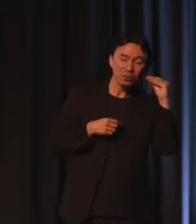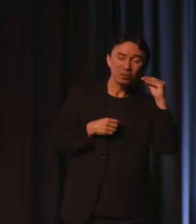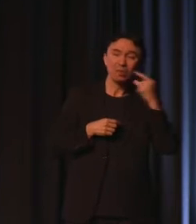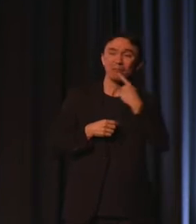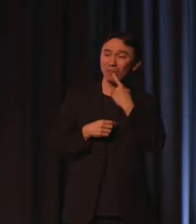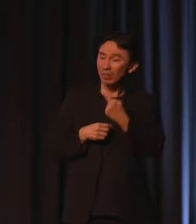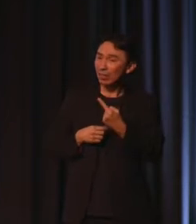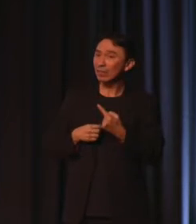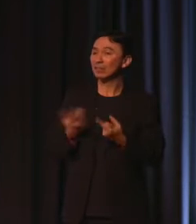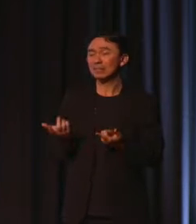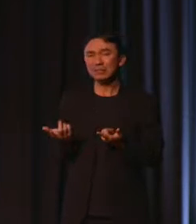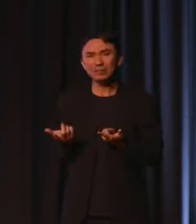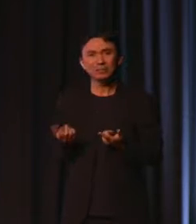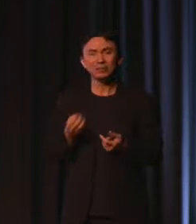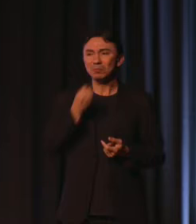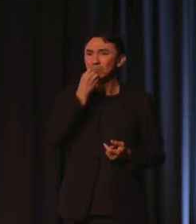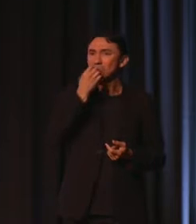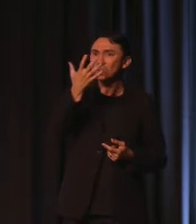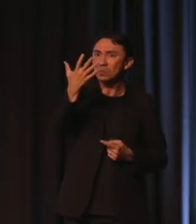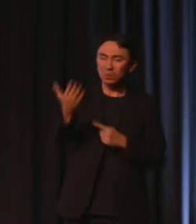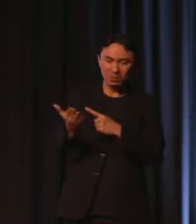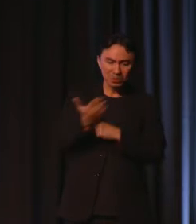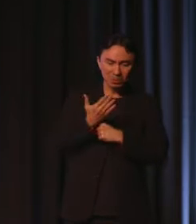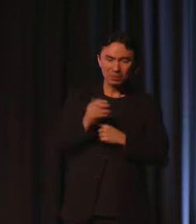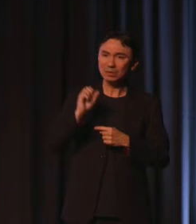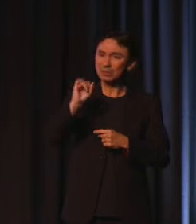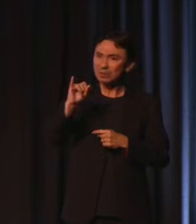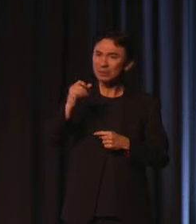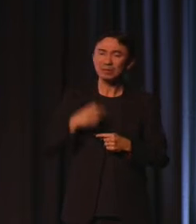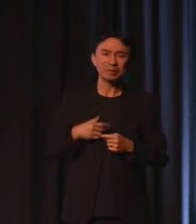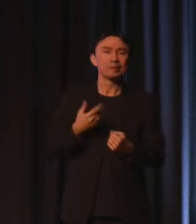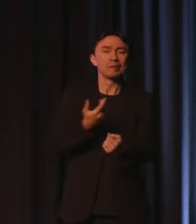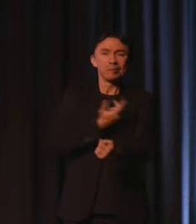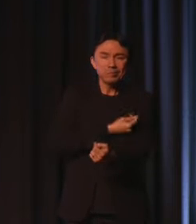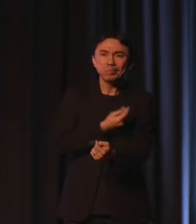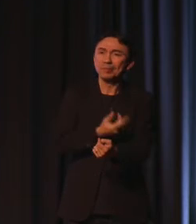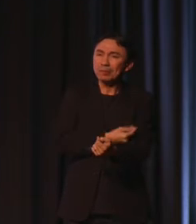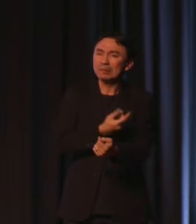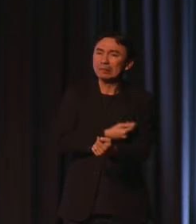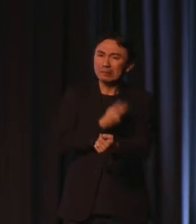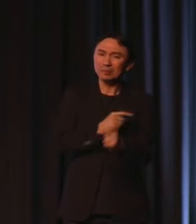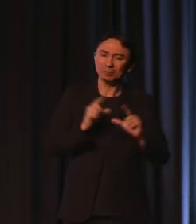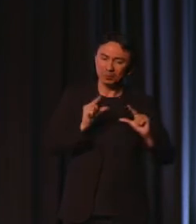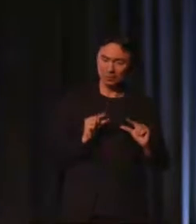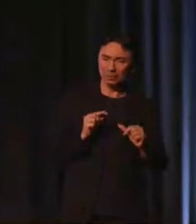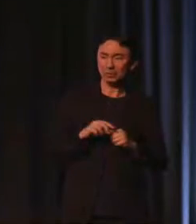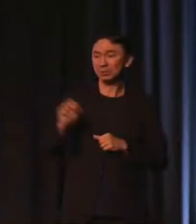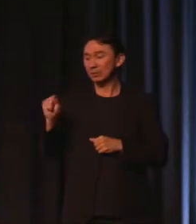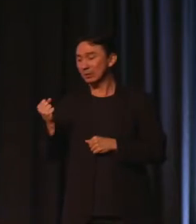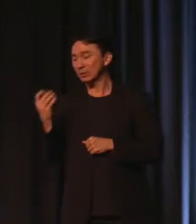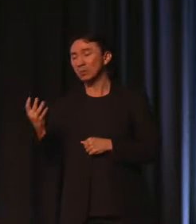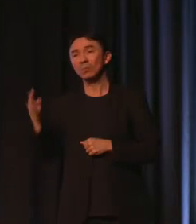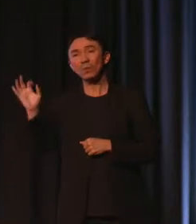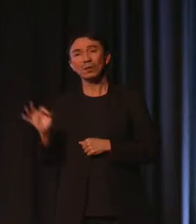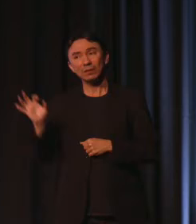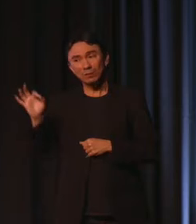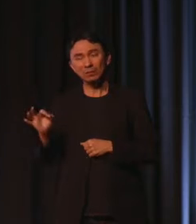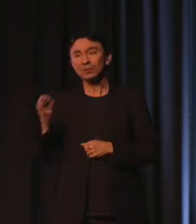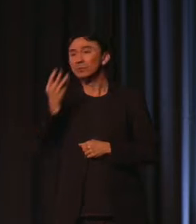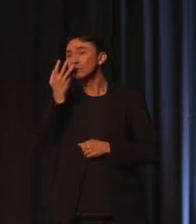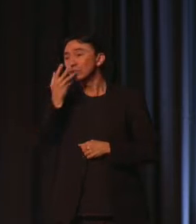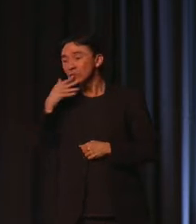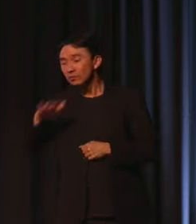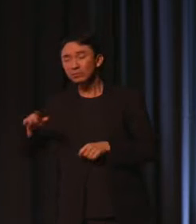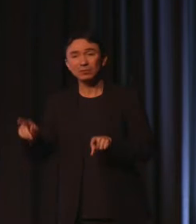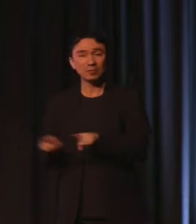teria um impacto, que teria uma ajuda, versus o 84% do infantil. Né? E aí, perfeito.